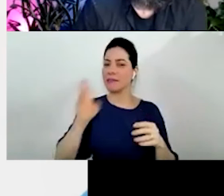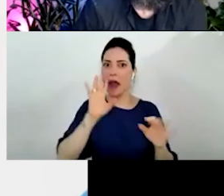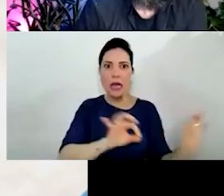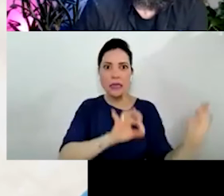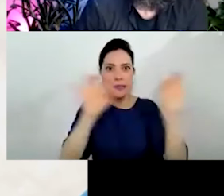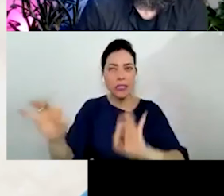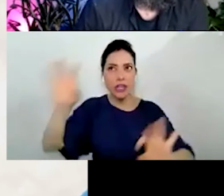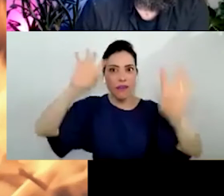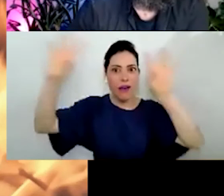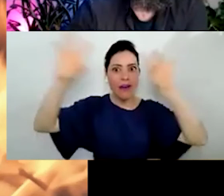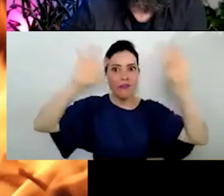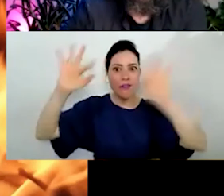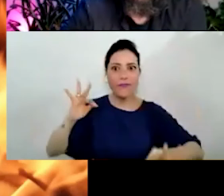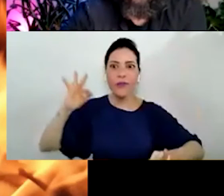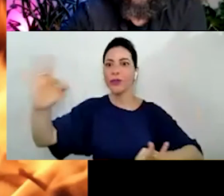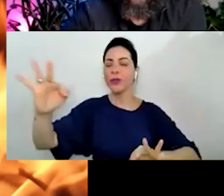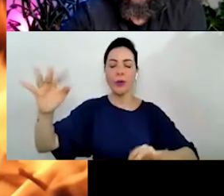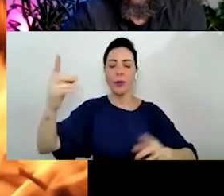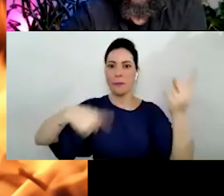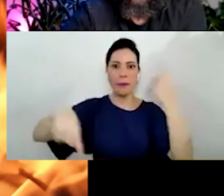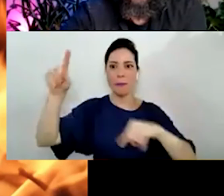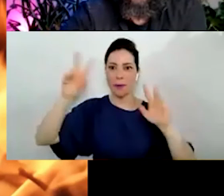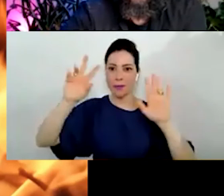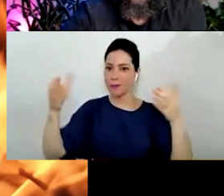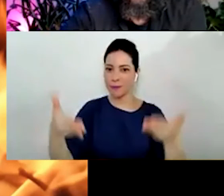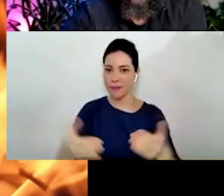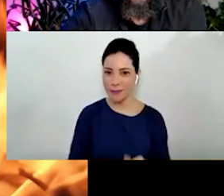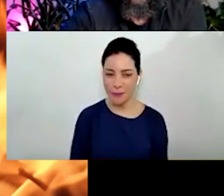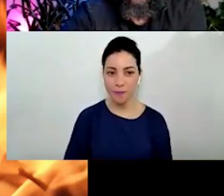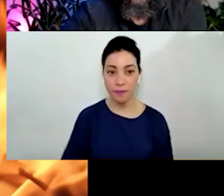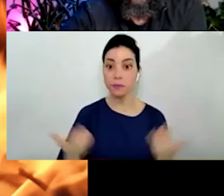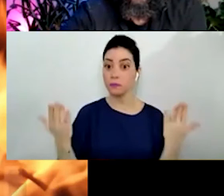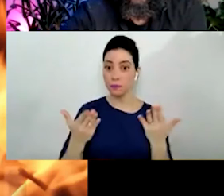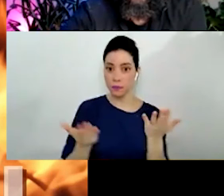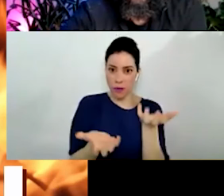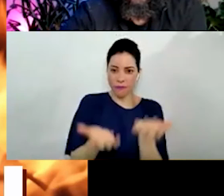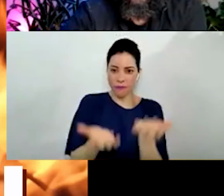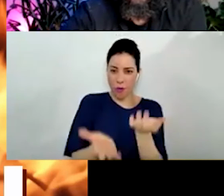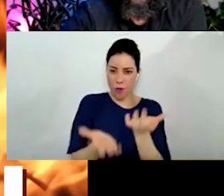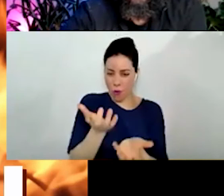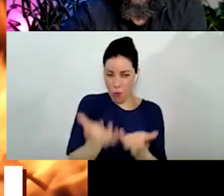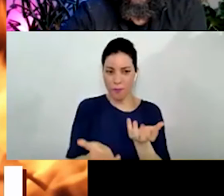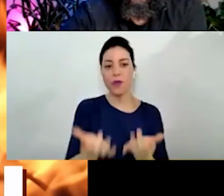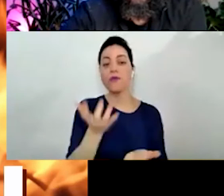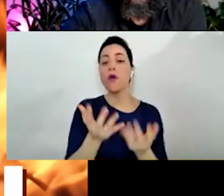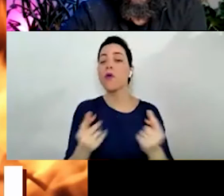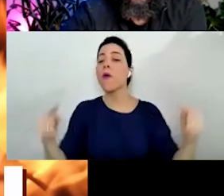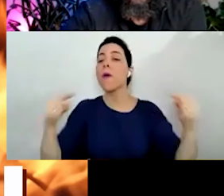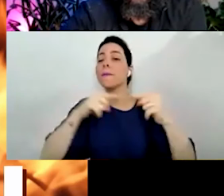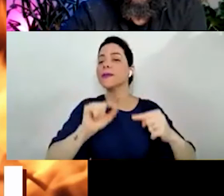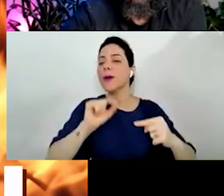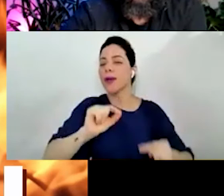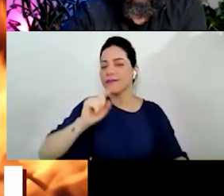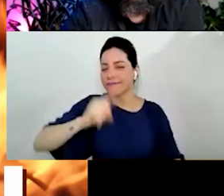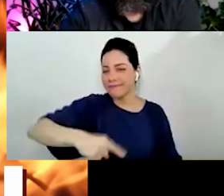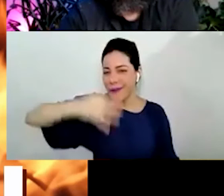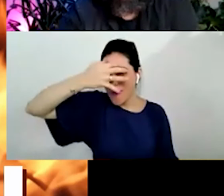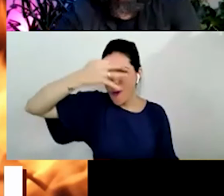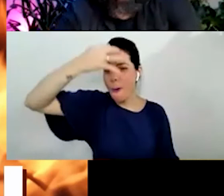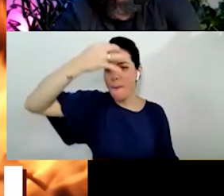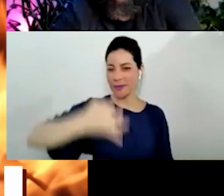sobre isso a agora o fogo o fogo eu associei com o princípio compreensível